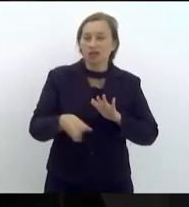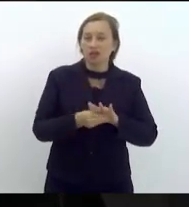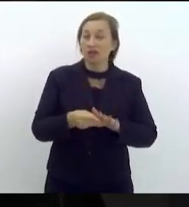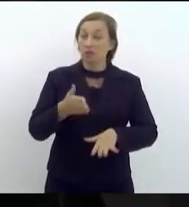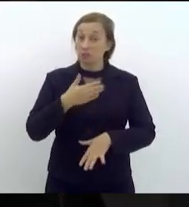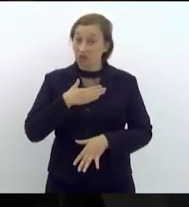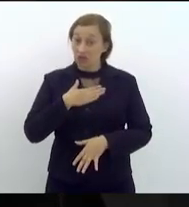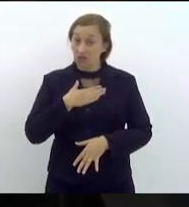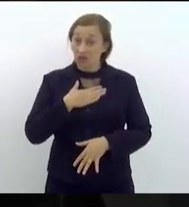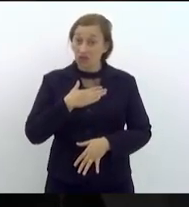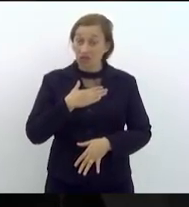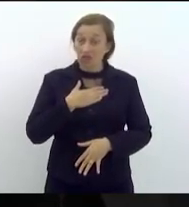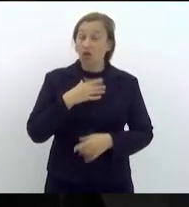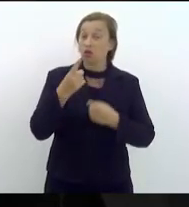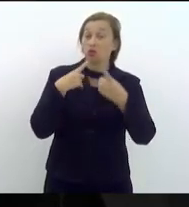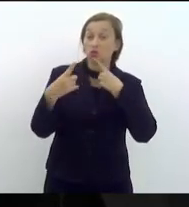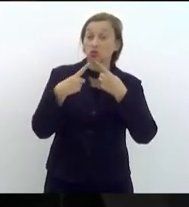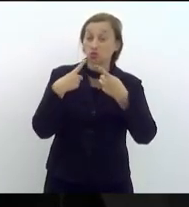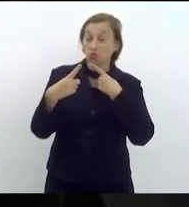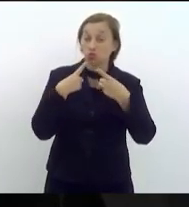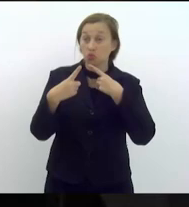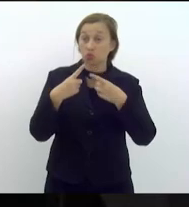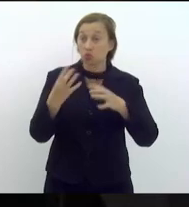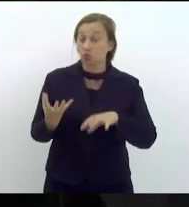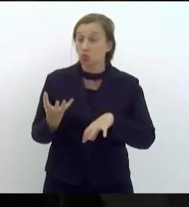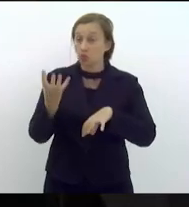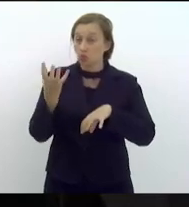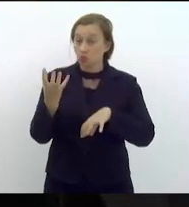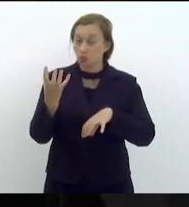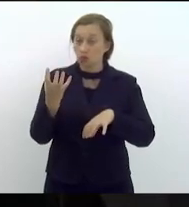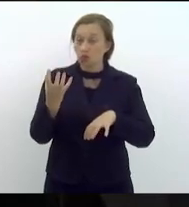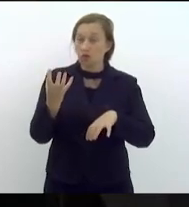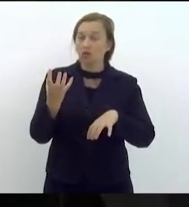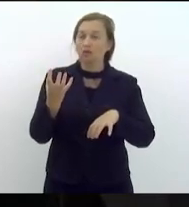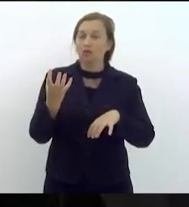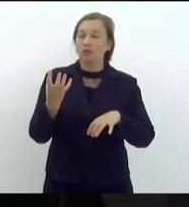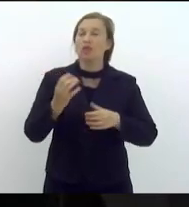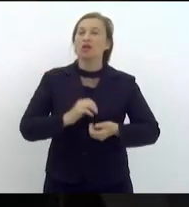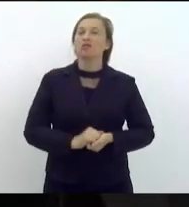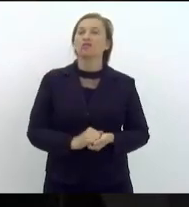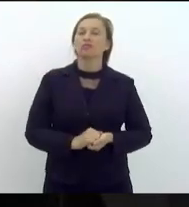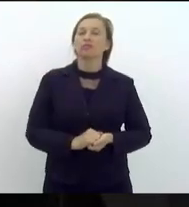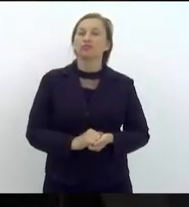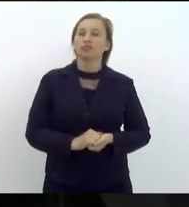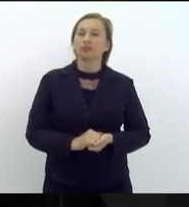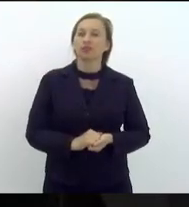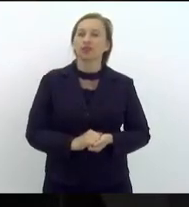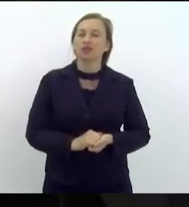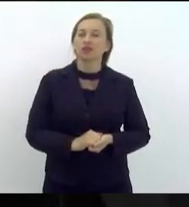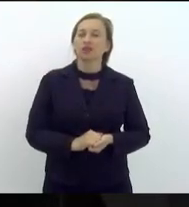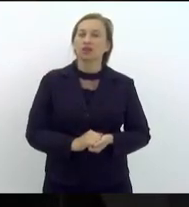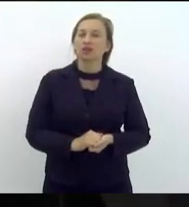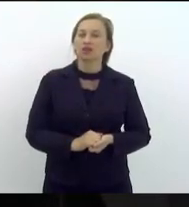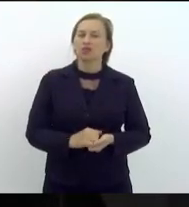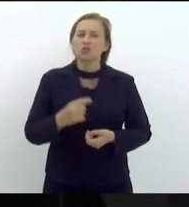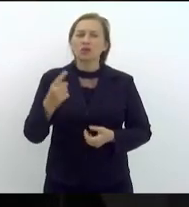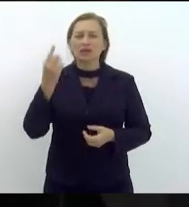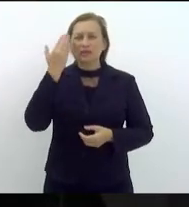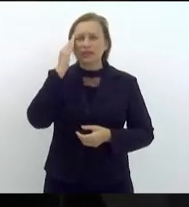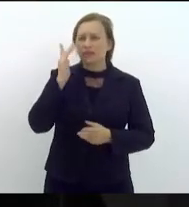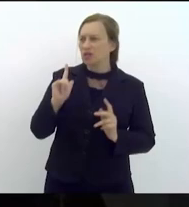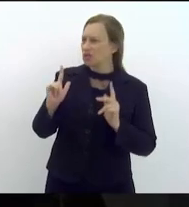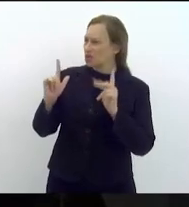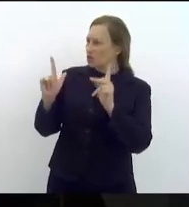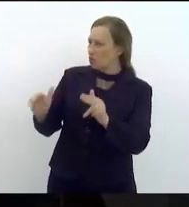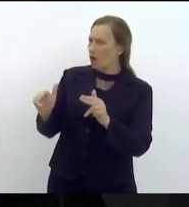autoria Face a discussão que há no Congresso no Supremo Tribunal Federal na mesma lógica que